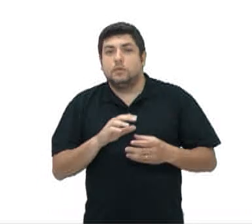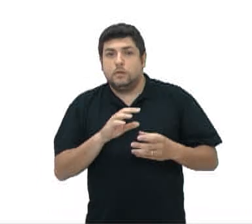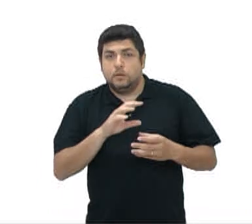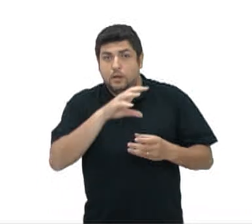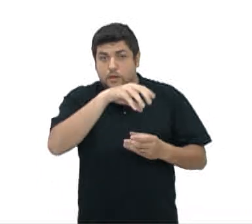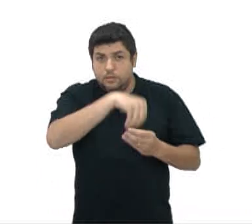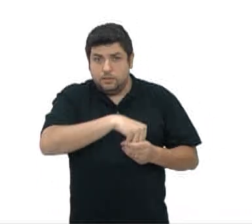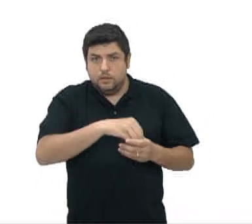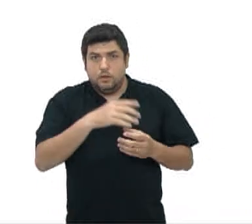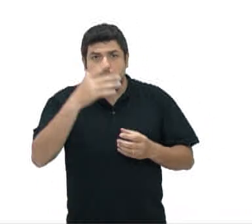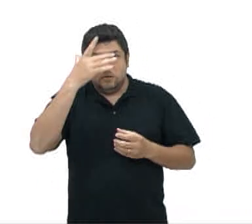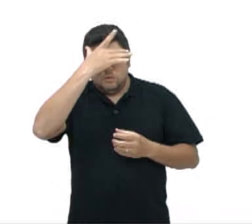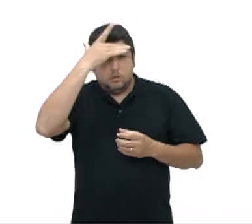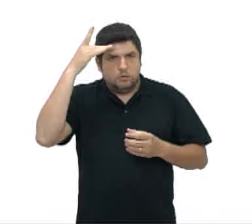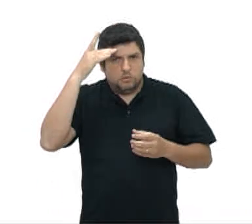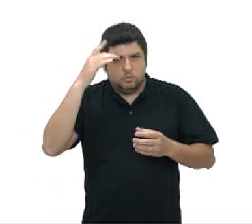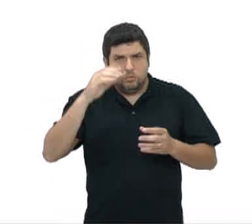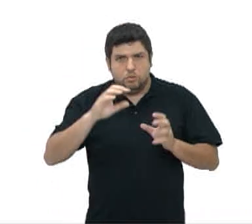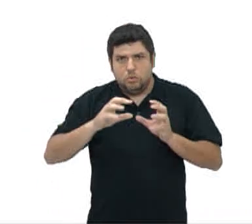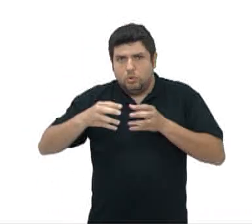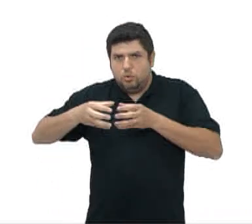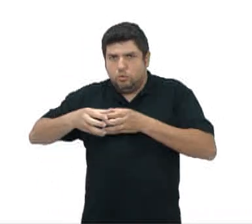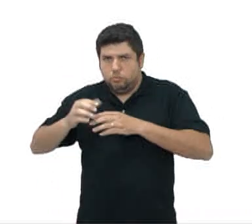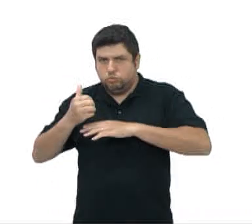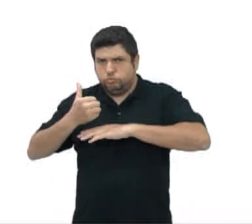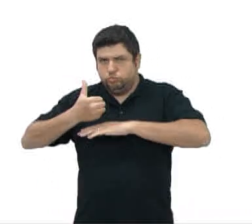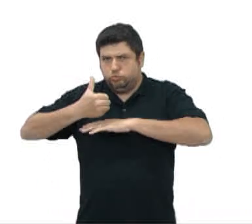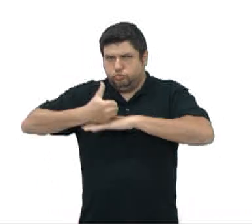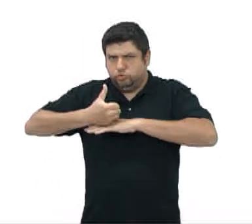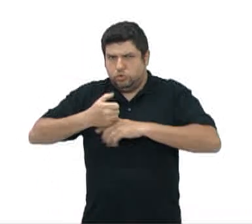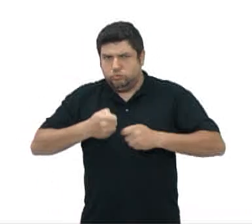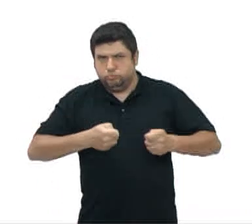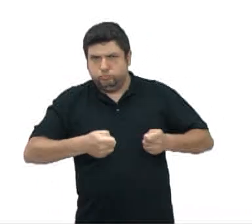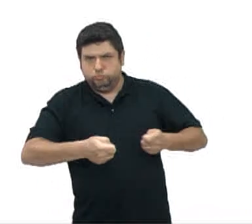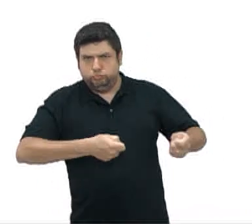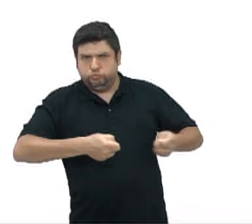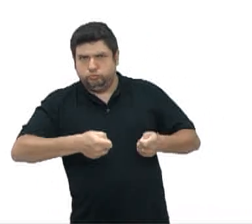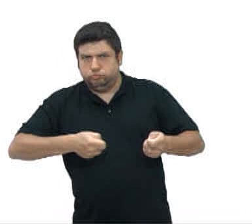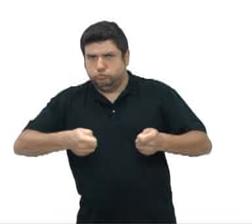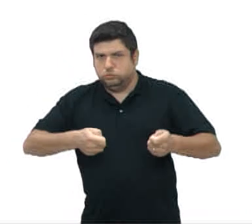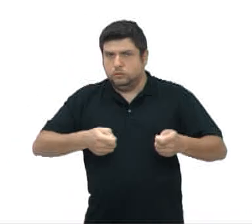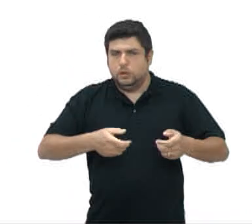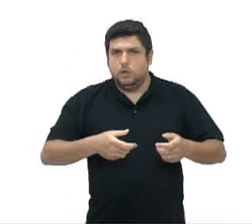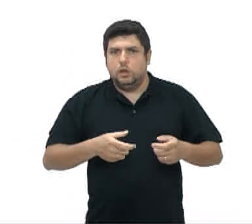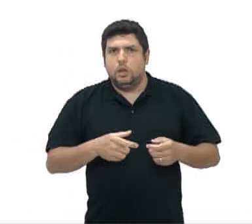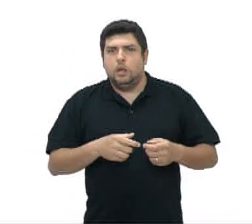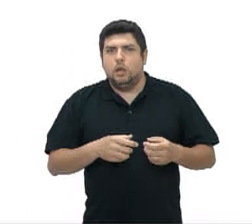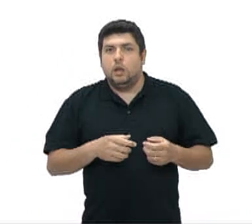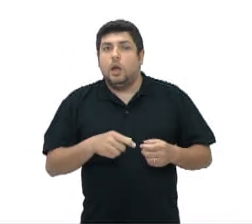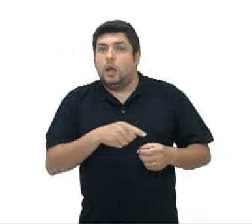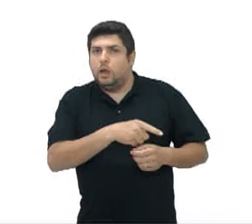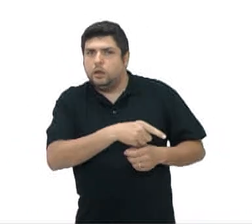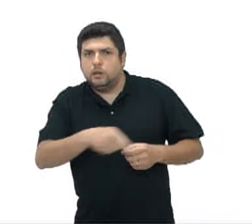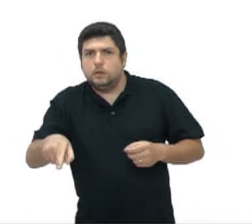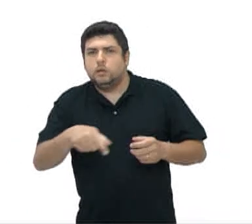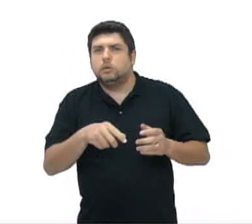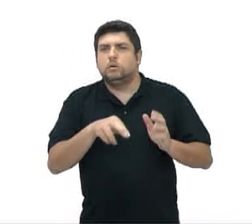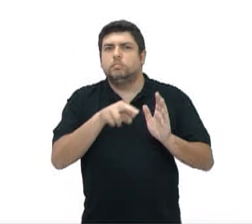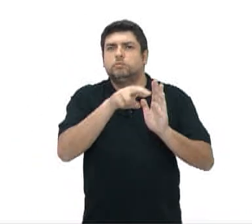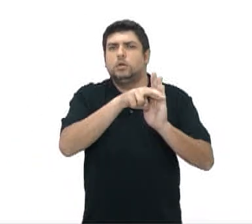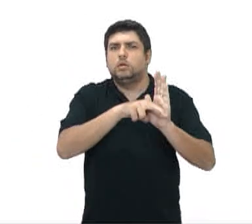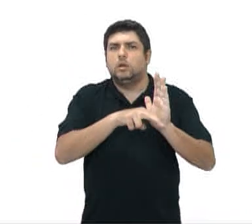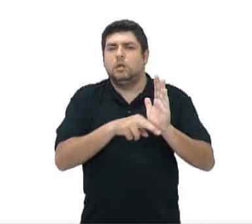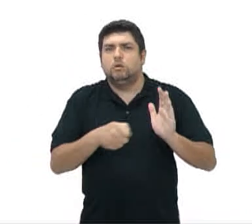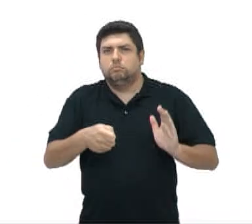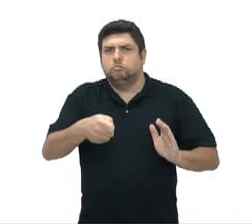sobre a responsabilidade do grupo dirigente, faz com que todos cumpram as normas estabelecidas e, ao mesmo tempo, salientam a